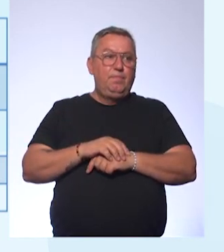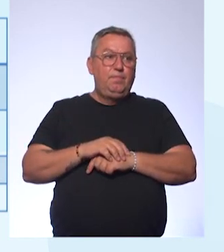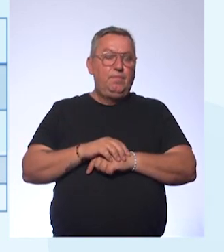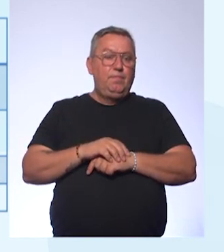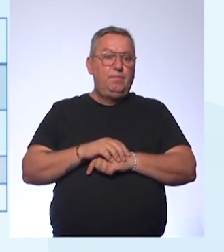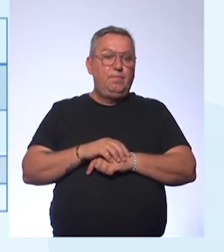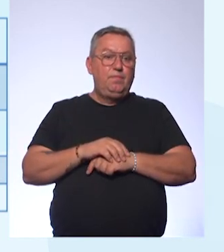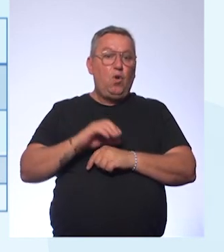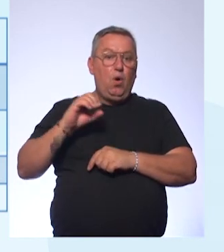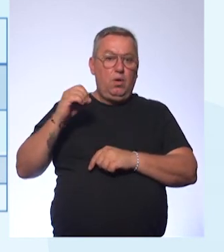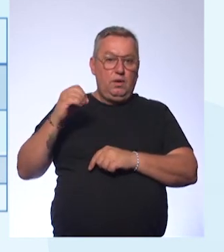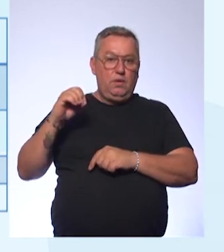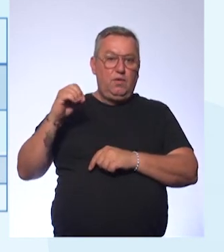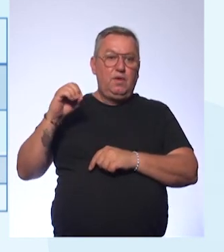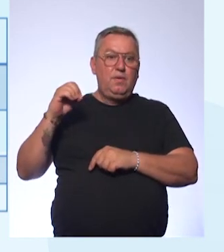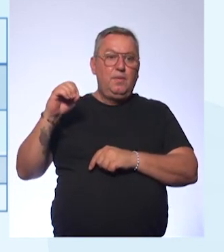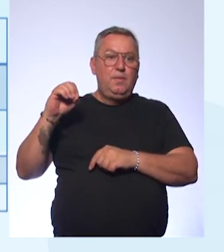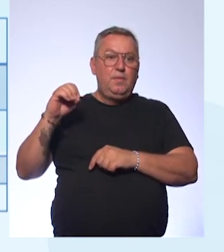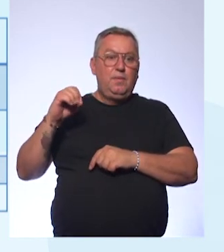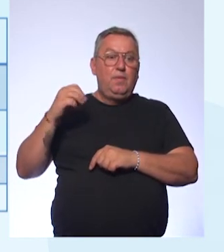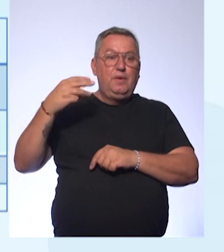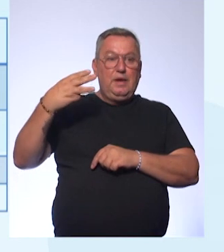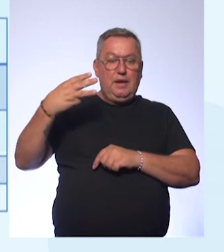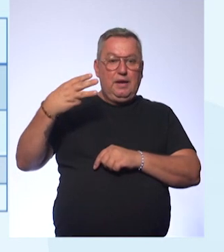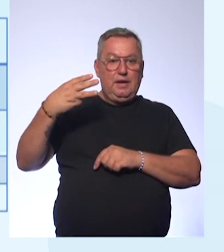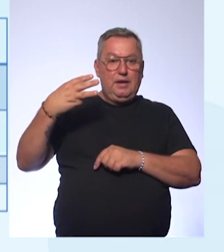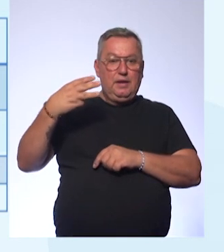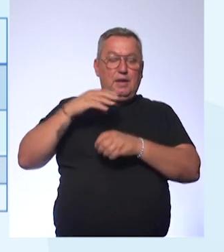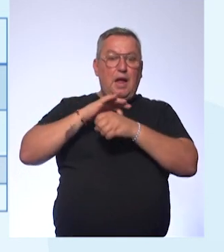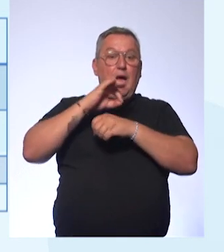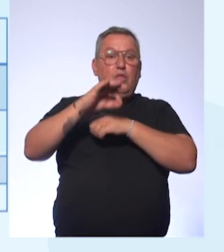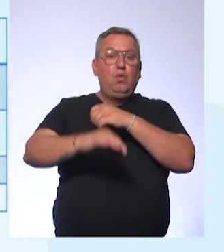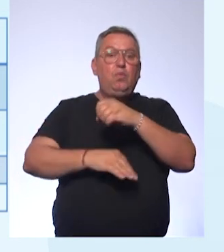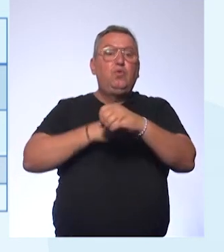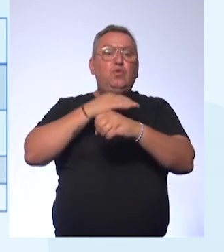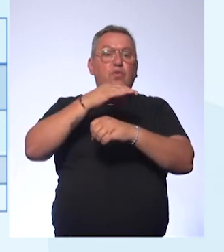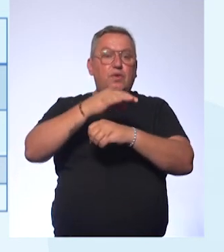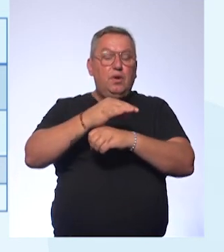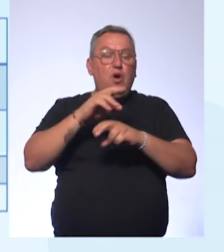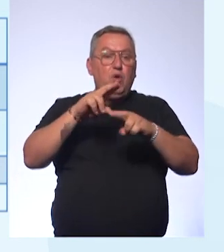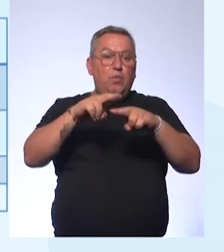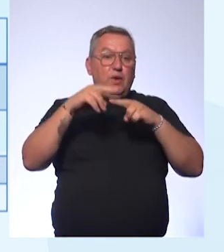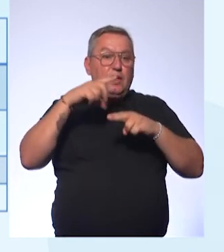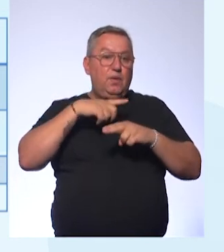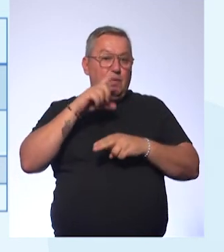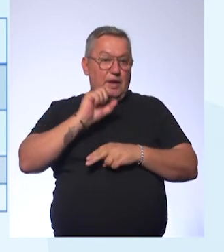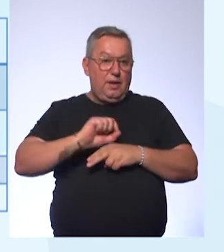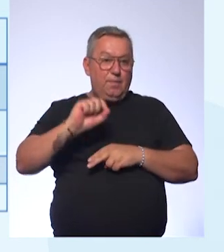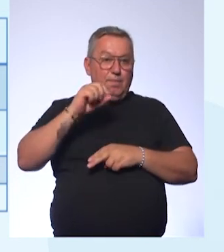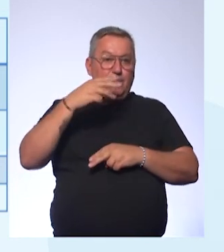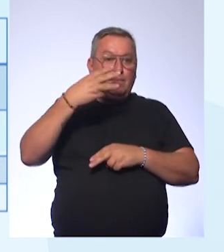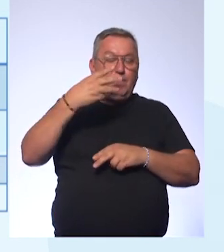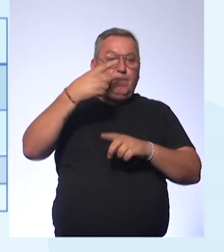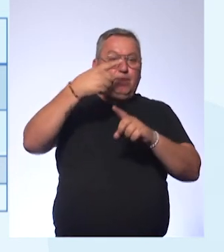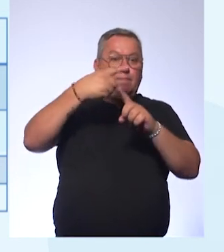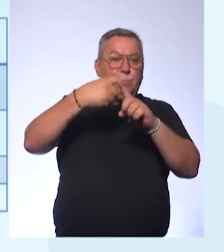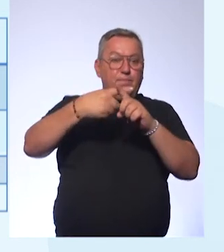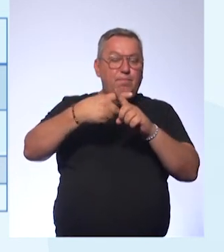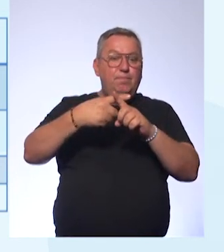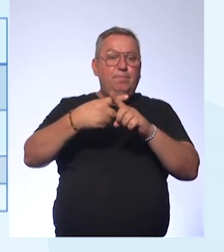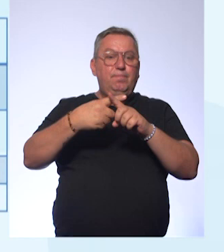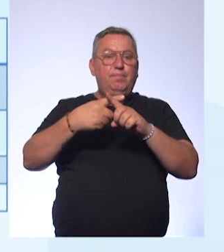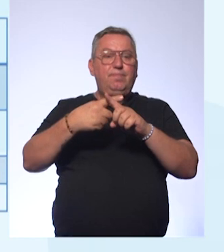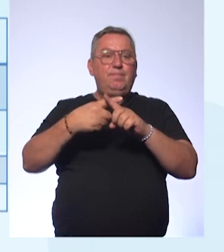o oxigênio, são 3 átomos de oxigênio. Portanto, eu tenho 3